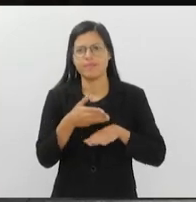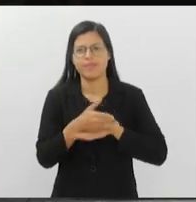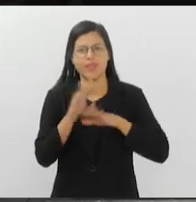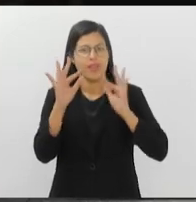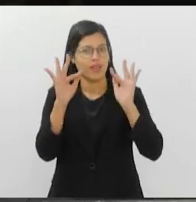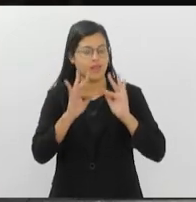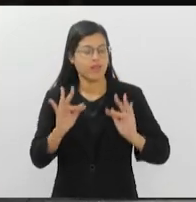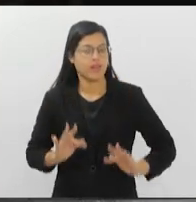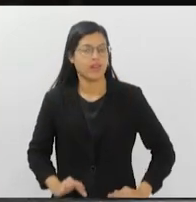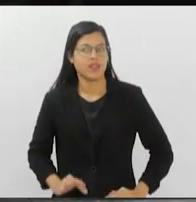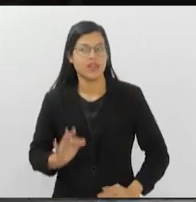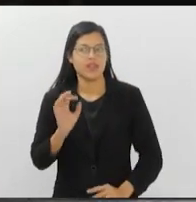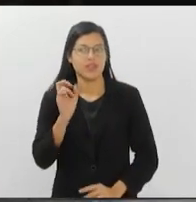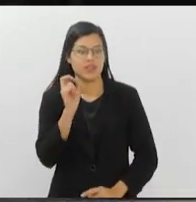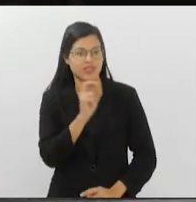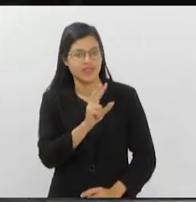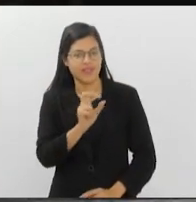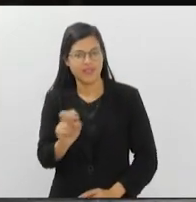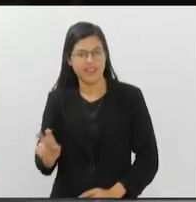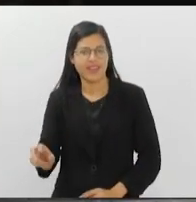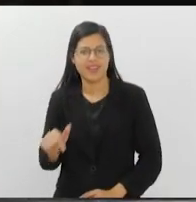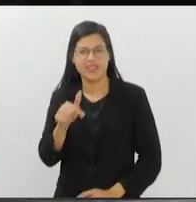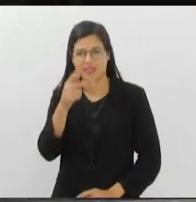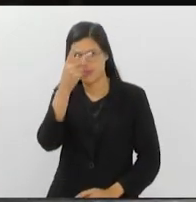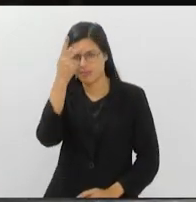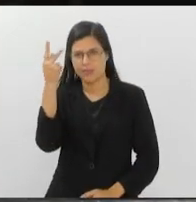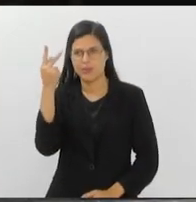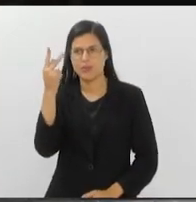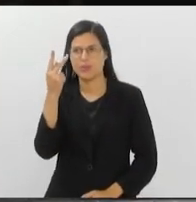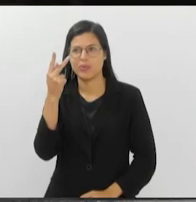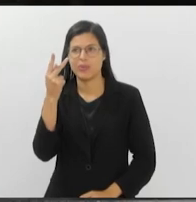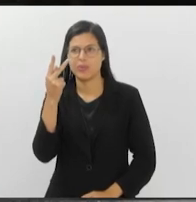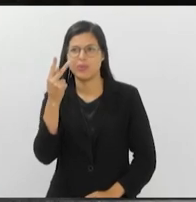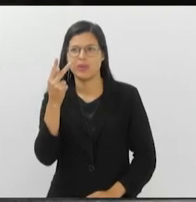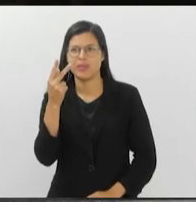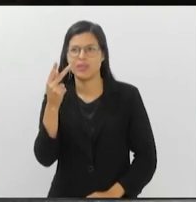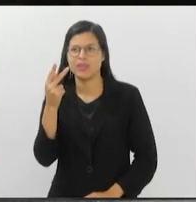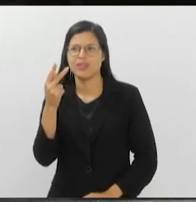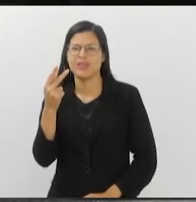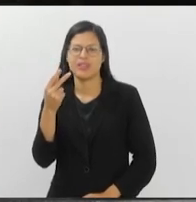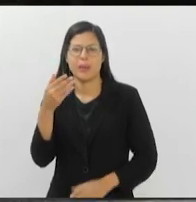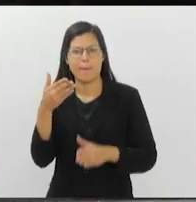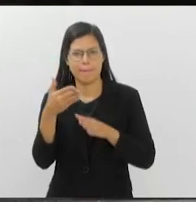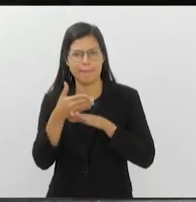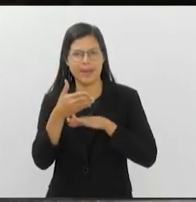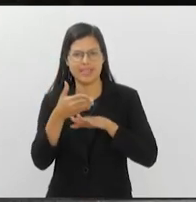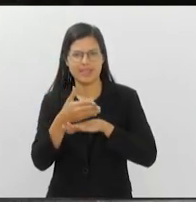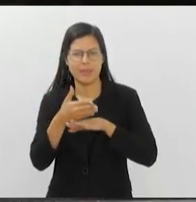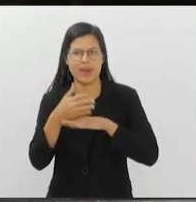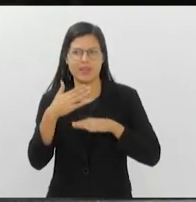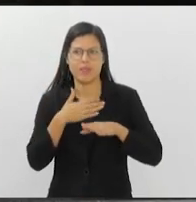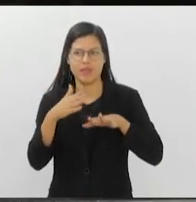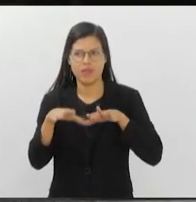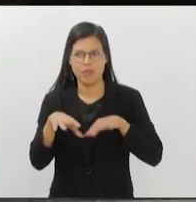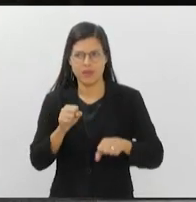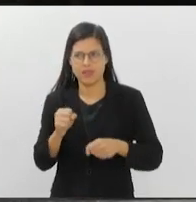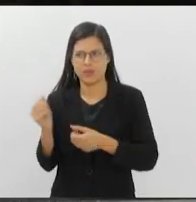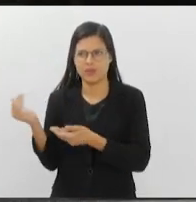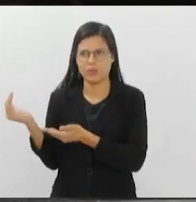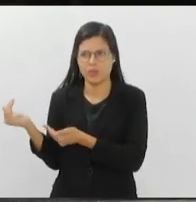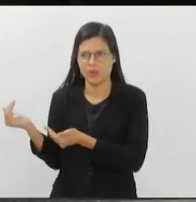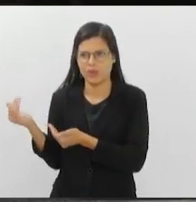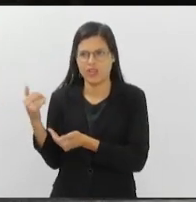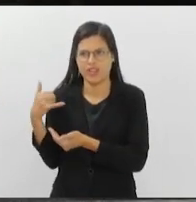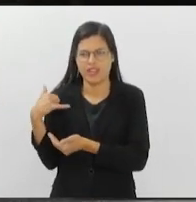ver tantos rostos parecidos e que participaram desse momento da minha formação. Eu sou jovem, eu tenho